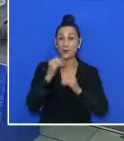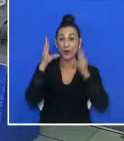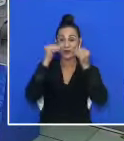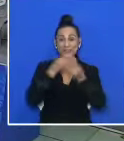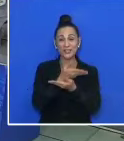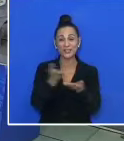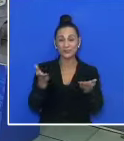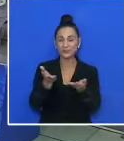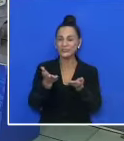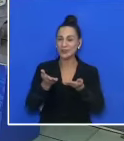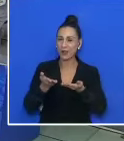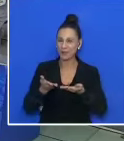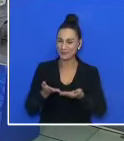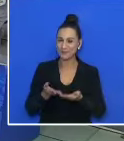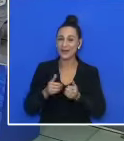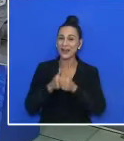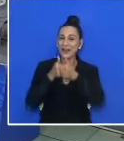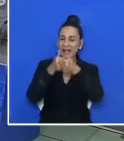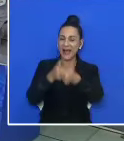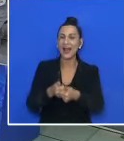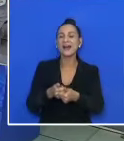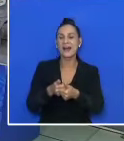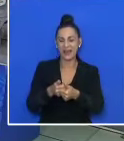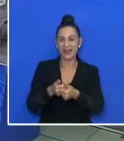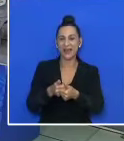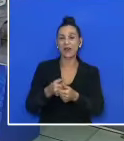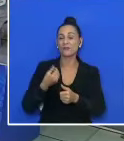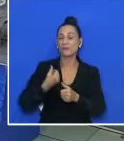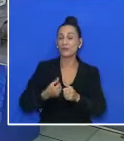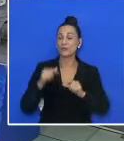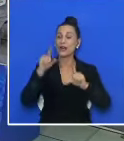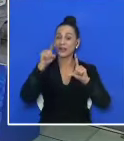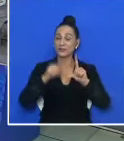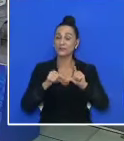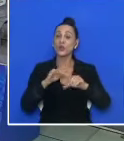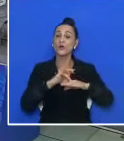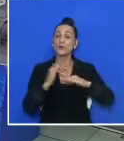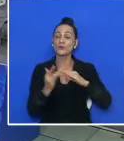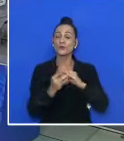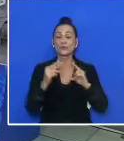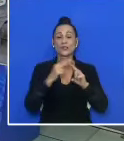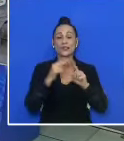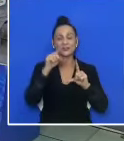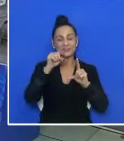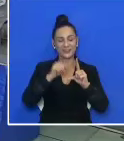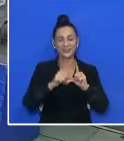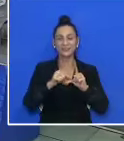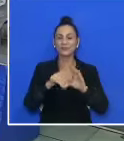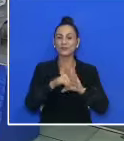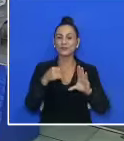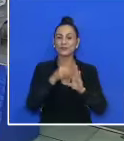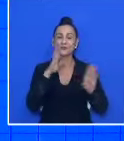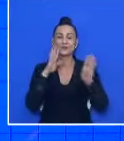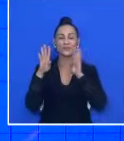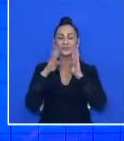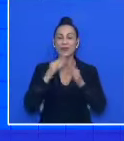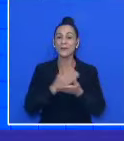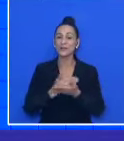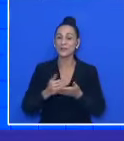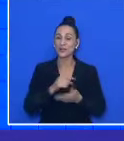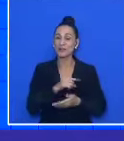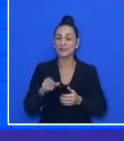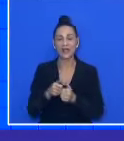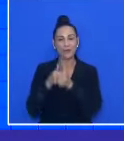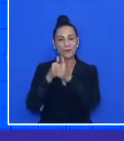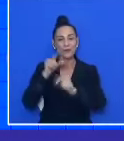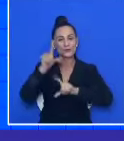Olá, boa noite a todos que nos acompanham ao vivo pela Rede TV e também através dos perfis do Facebook e do YouTube da Caixa e da Rede TV. A partir de